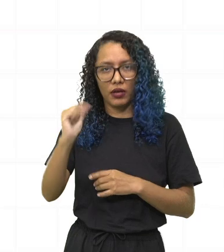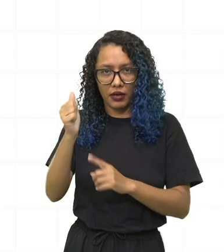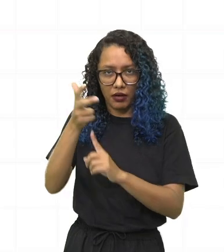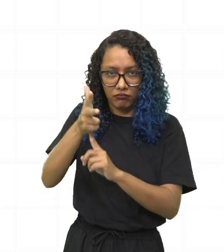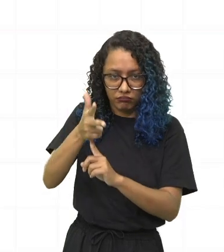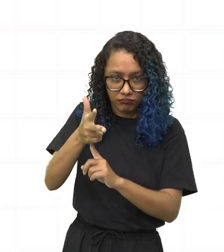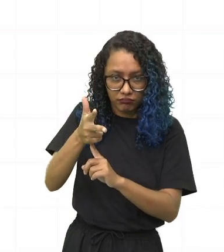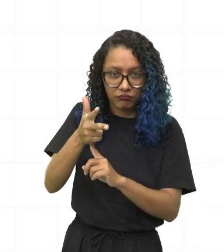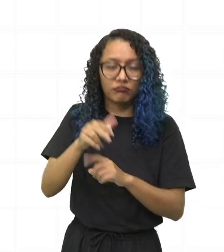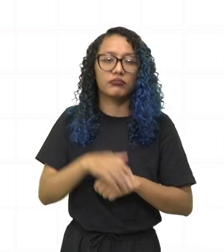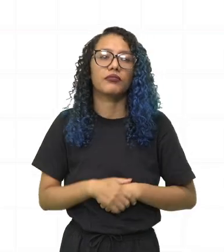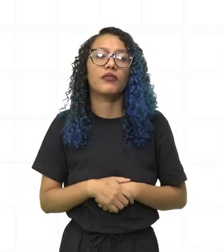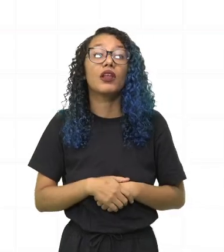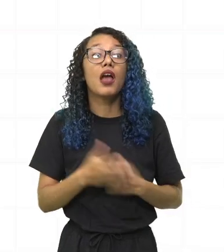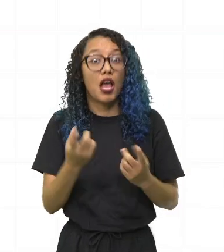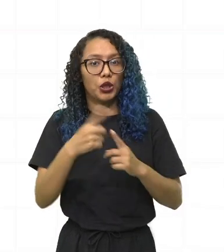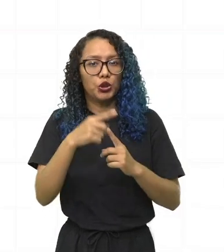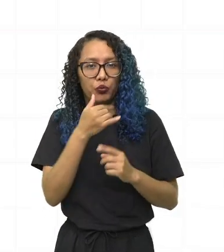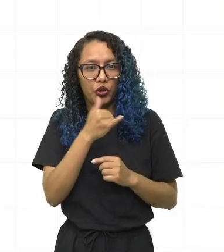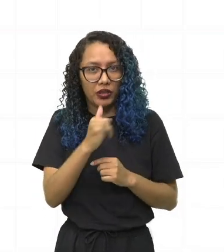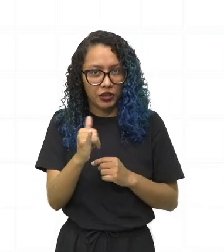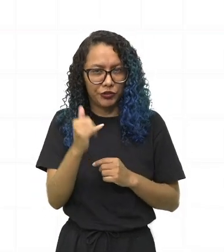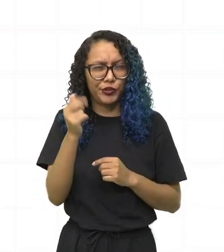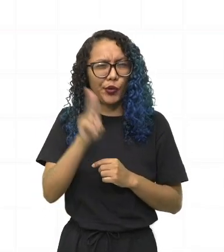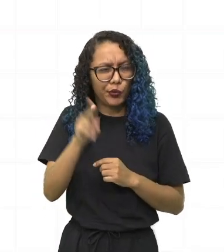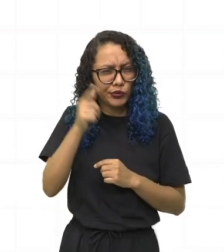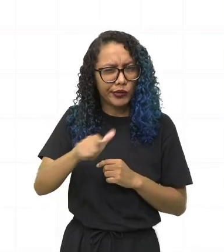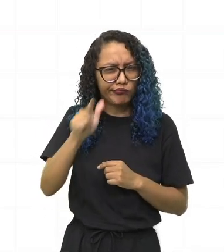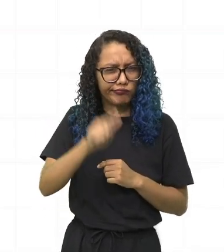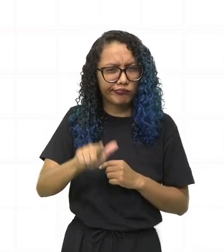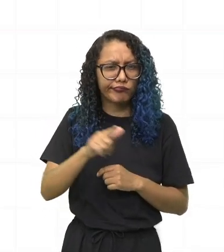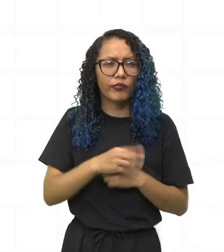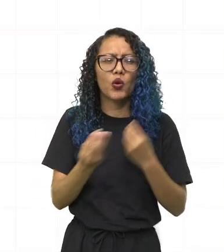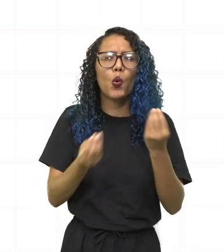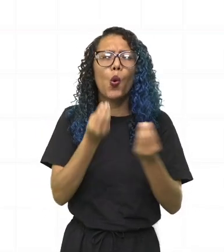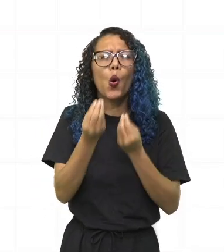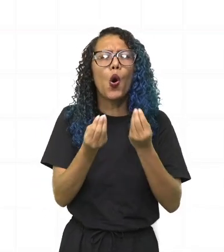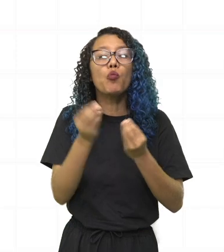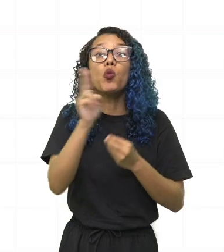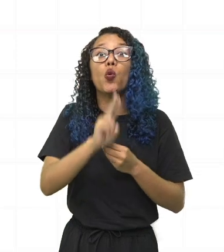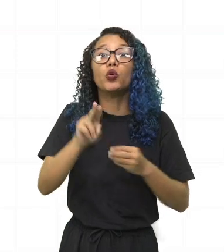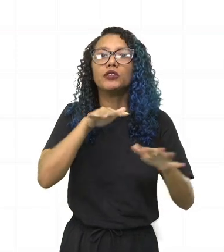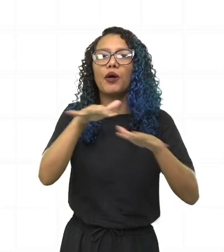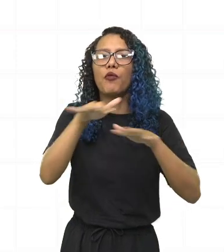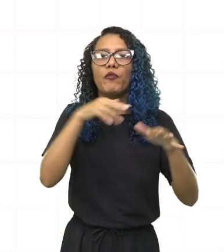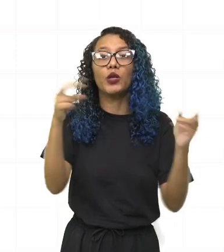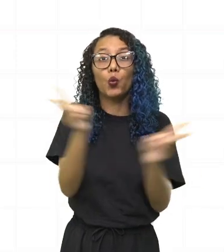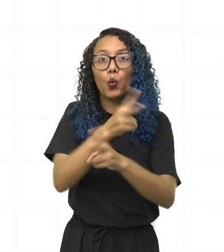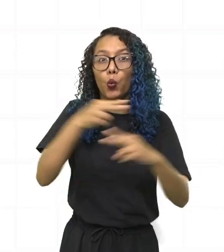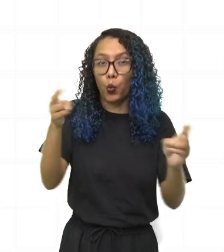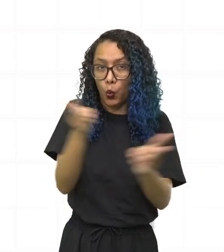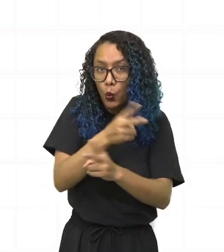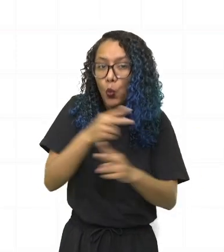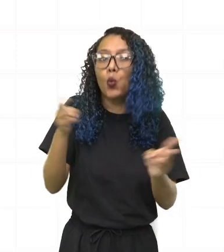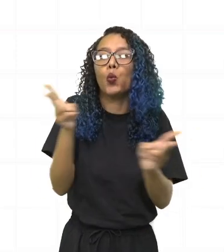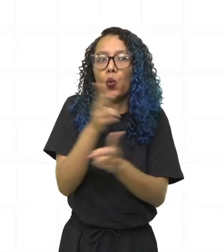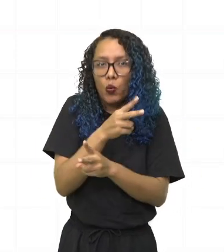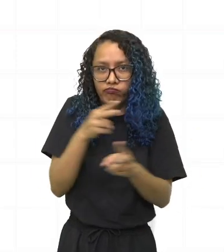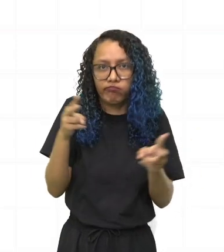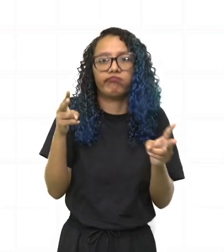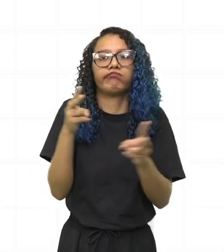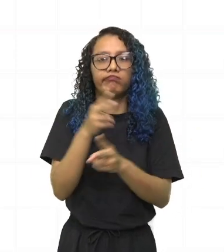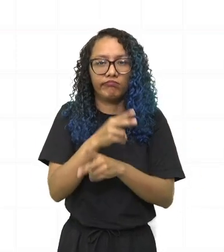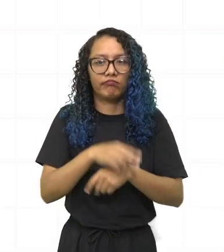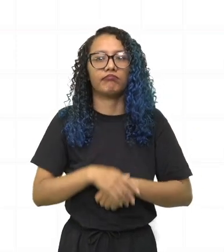pelo movimento do vento. Então, a energia eólica, ela funciona através de turbinas eólicas que